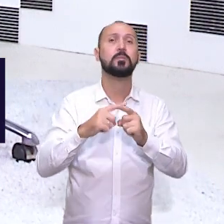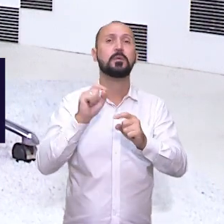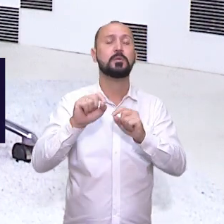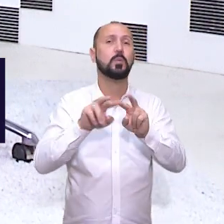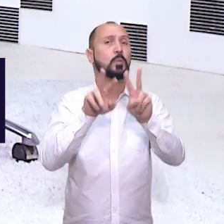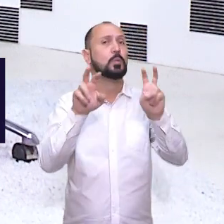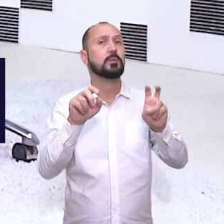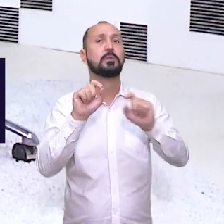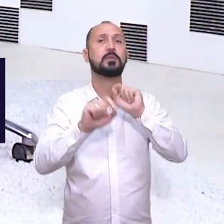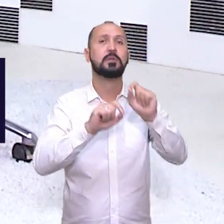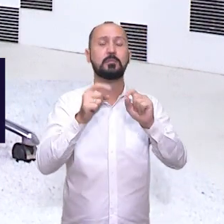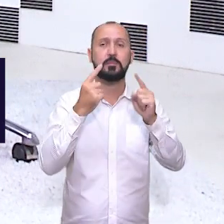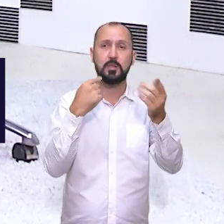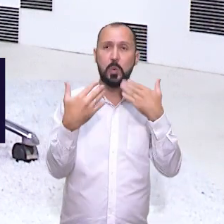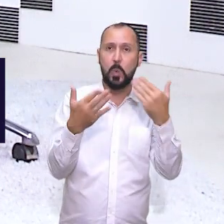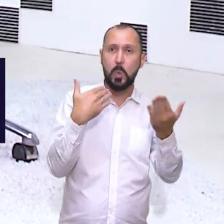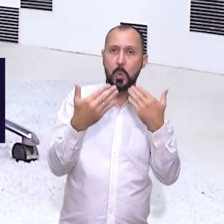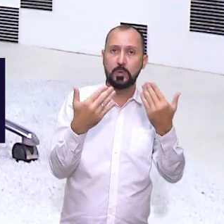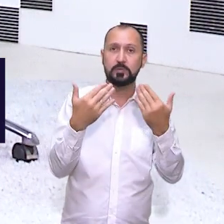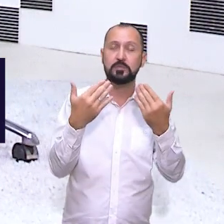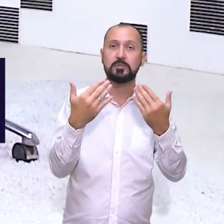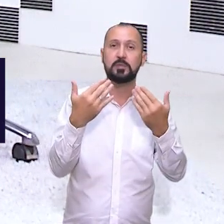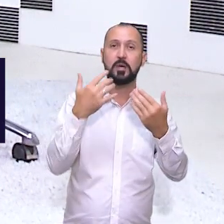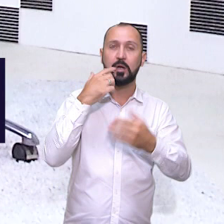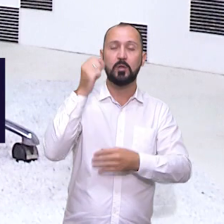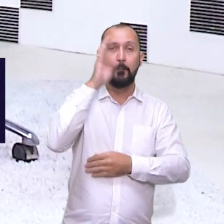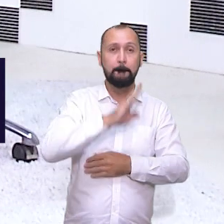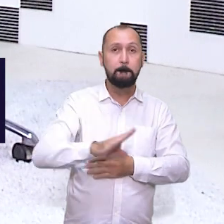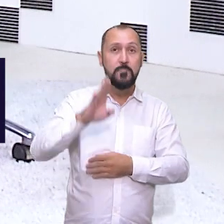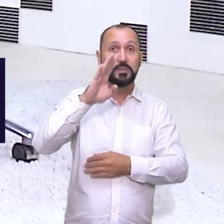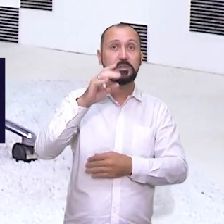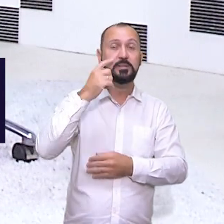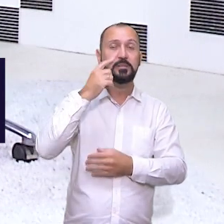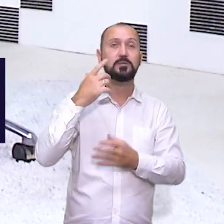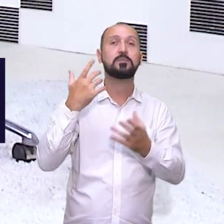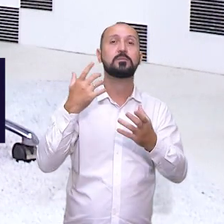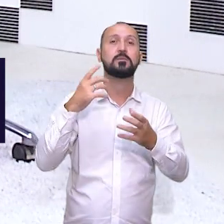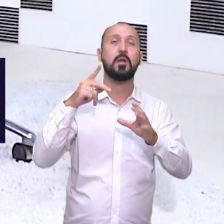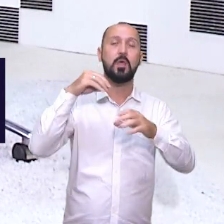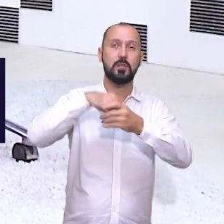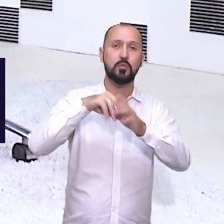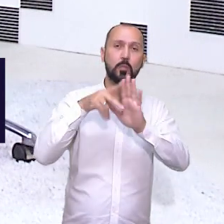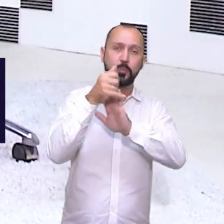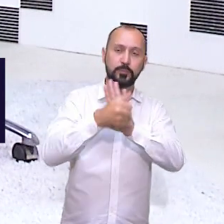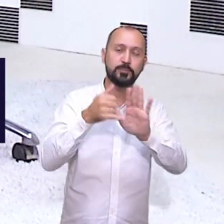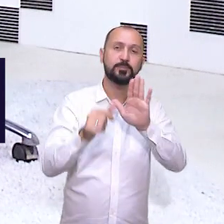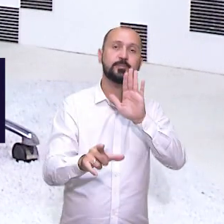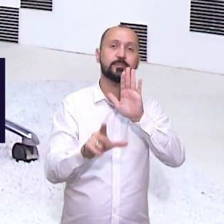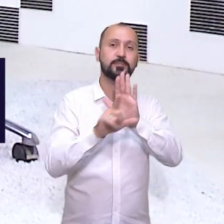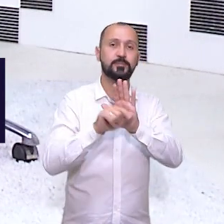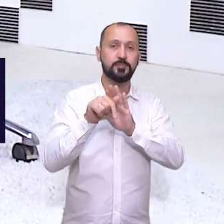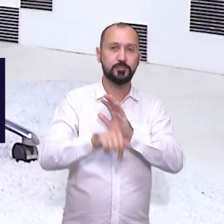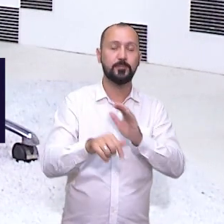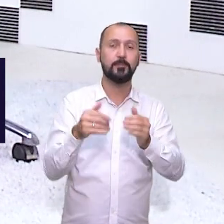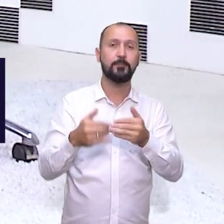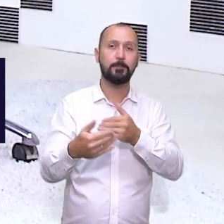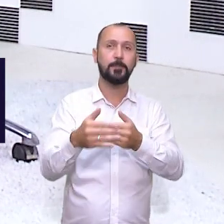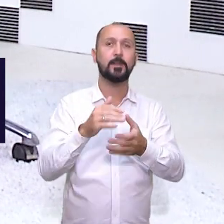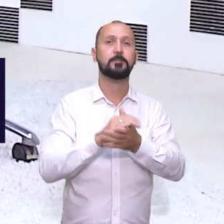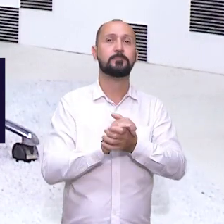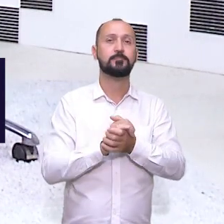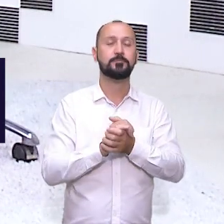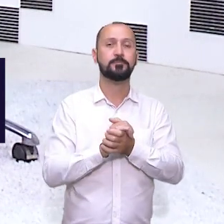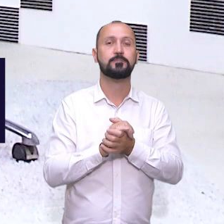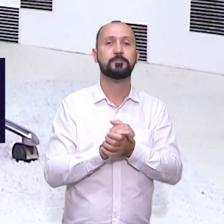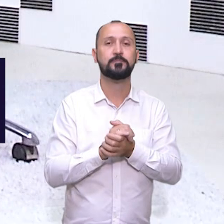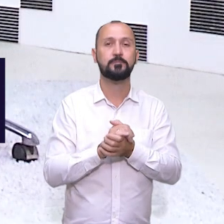vocês é muito importante, porque traz uma temática que está sendo discutida nacionalmente aqui para o nosso estado, dentro de um projeto de lei que está